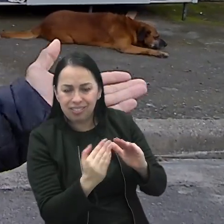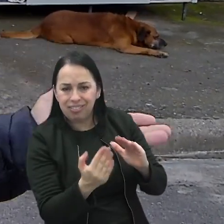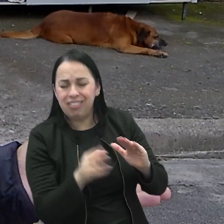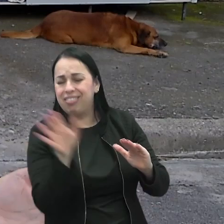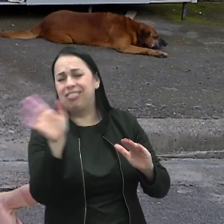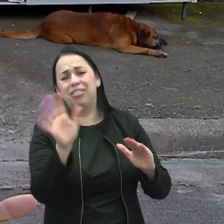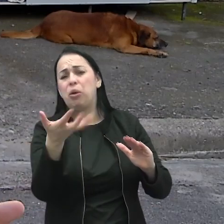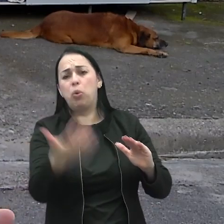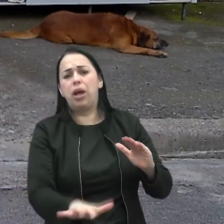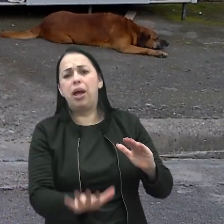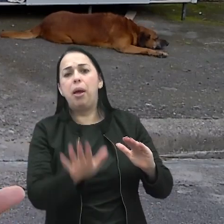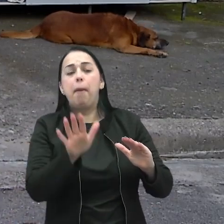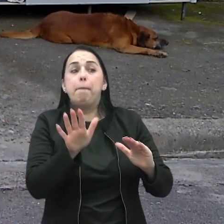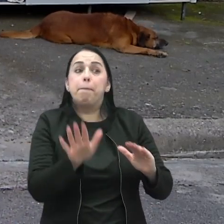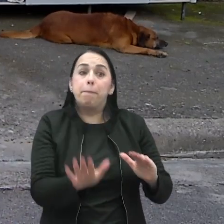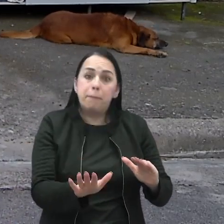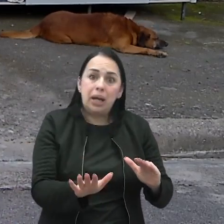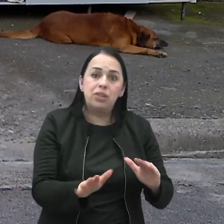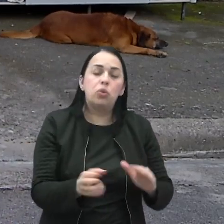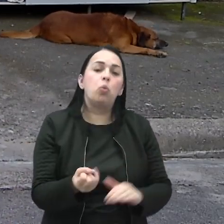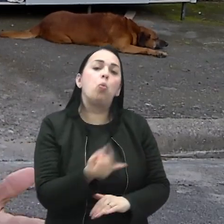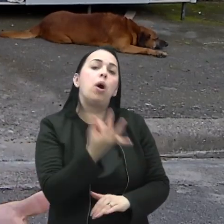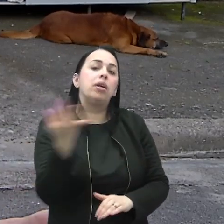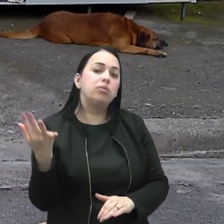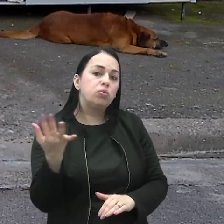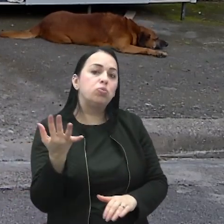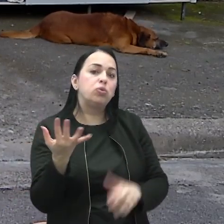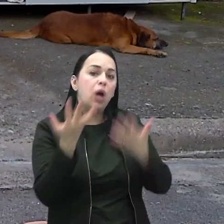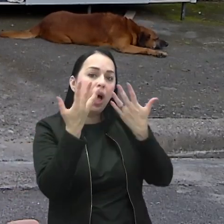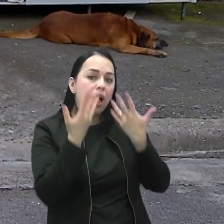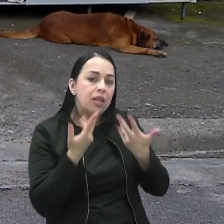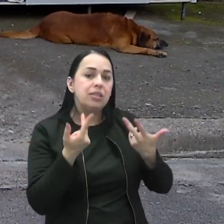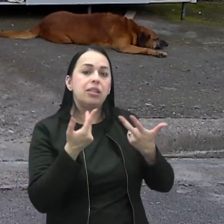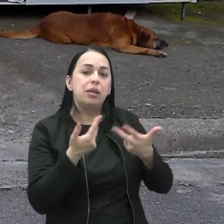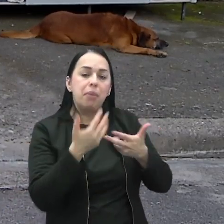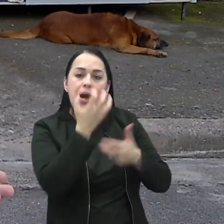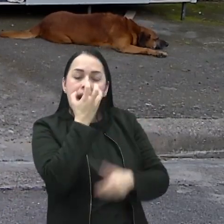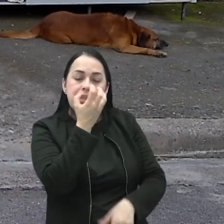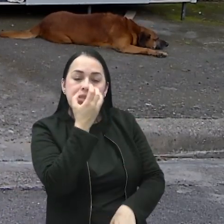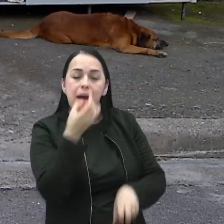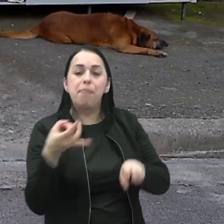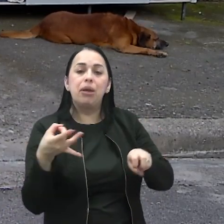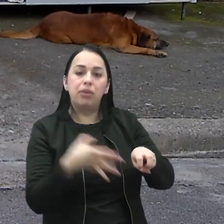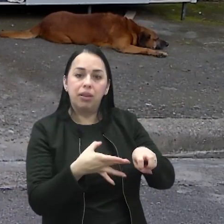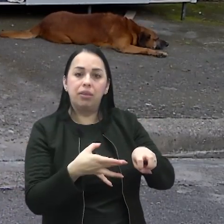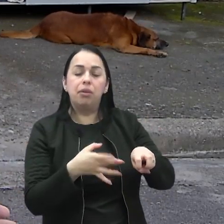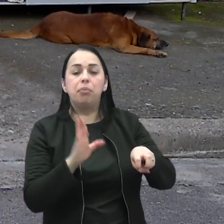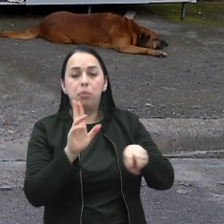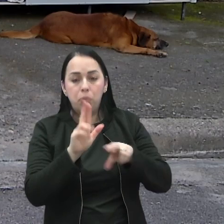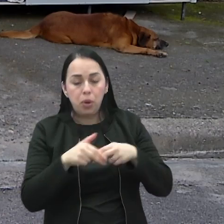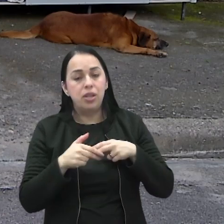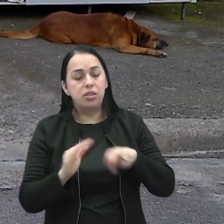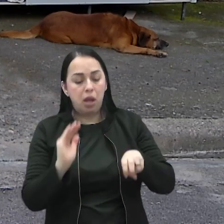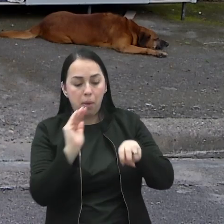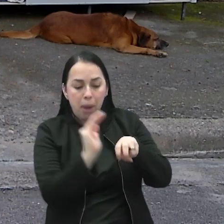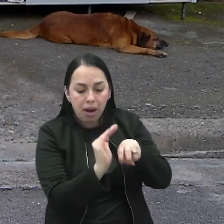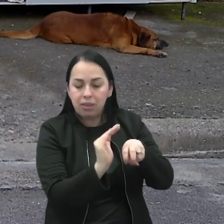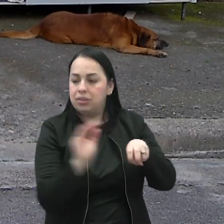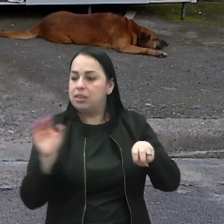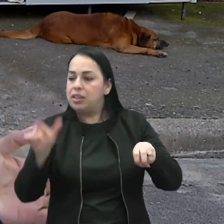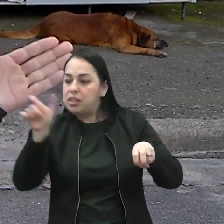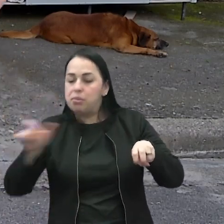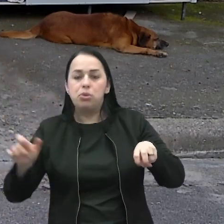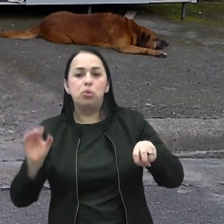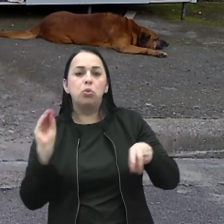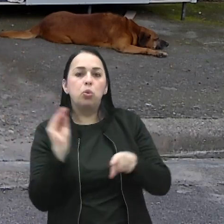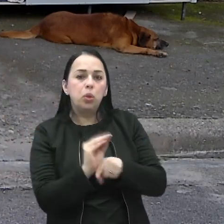rua, mas diante da situação que são inúmeros cães abandonados, é melhor eles terem um abrigo sendo cuidado pela comunidade do